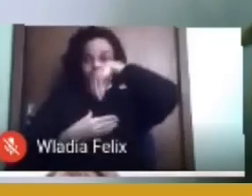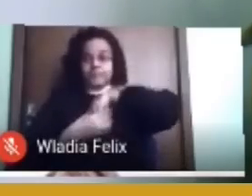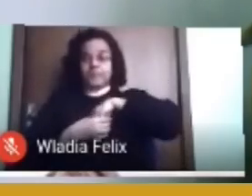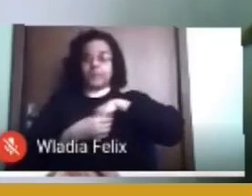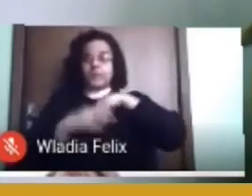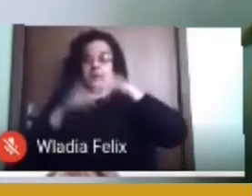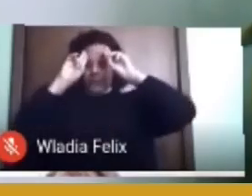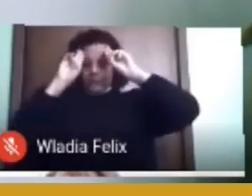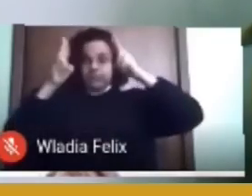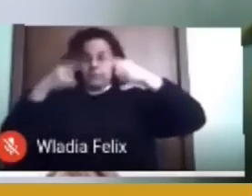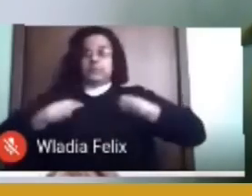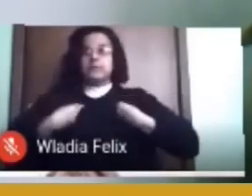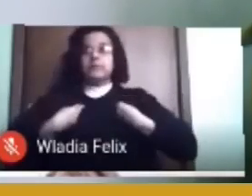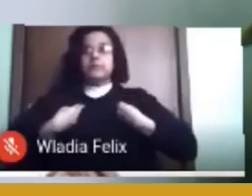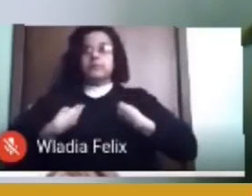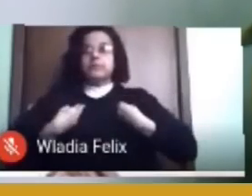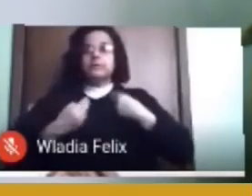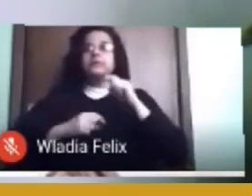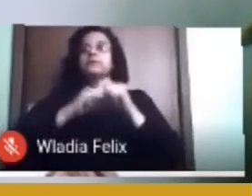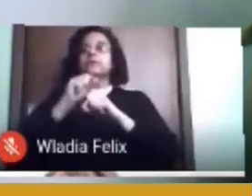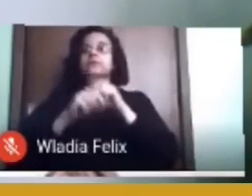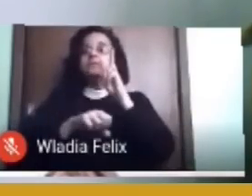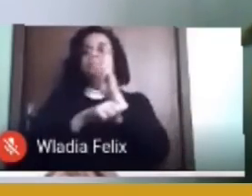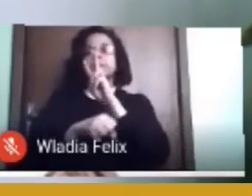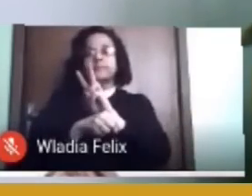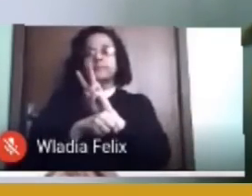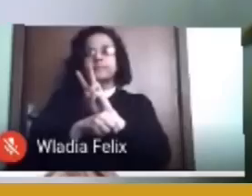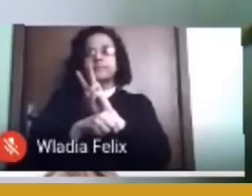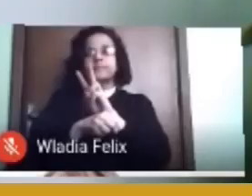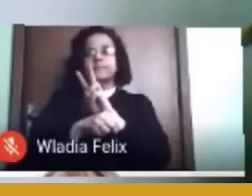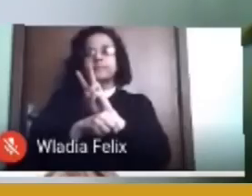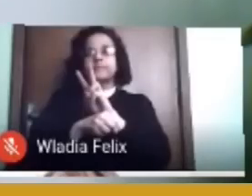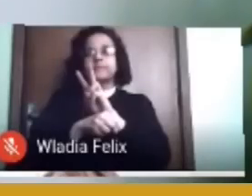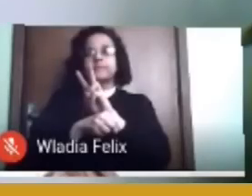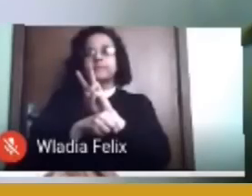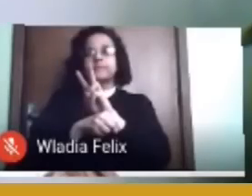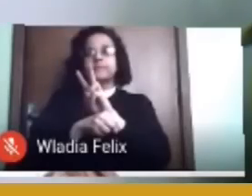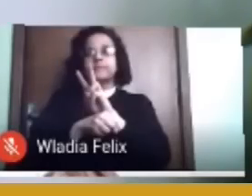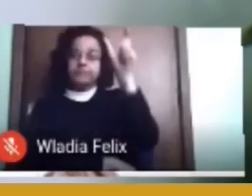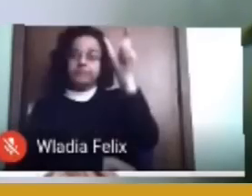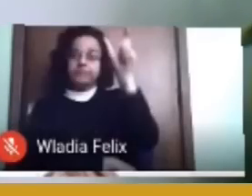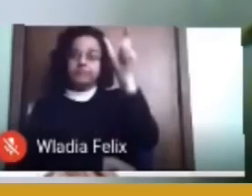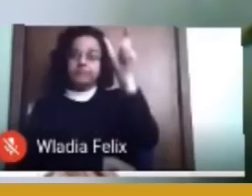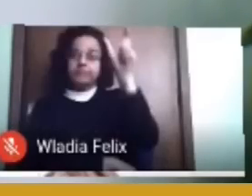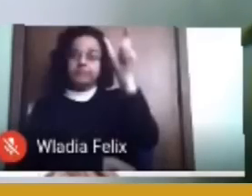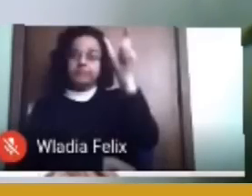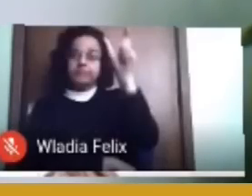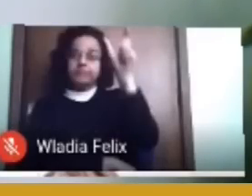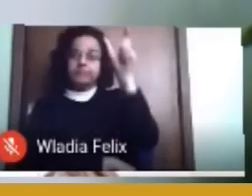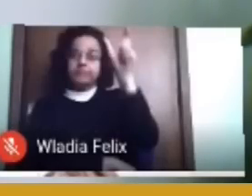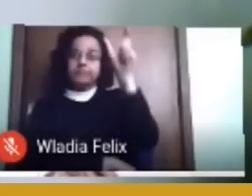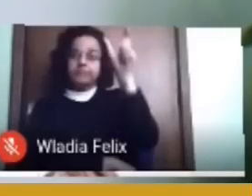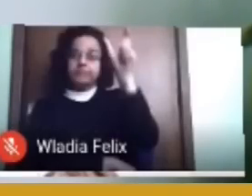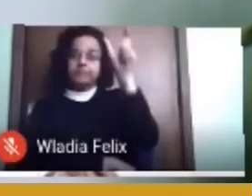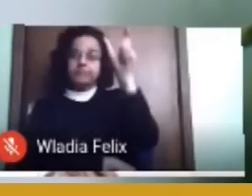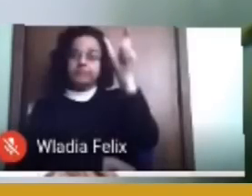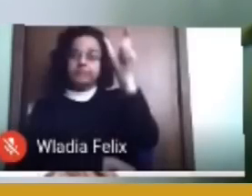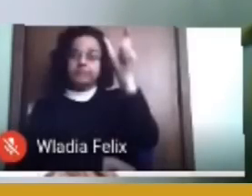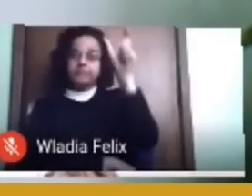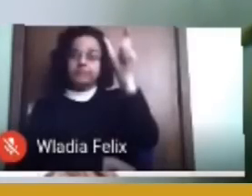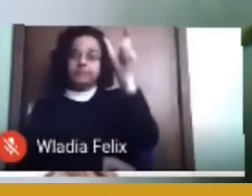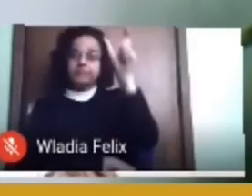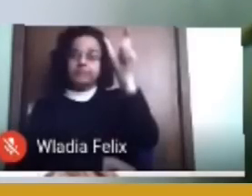sociedade, etc. Então, vou passar agora a palavra para a Adri, para ela fazer a pergunta, porque é bem nessa pegada da formação mesmo, sabe, do